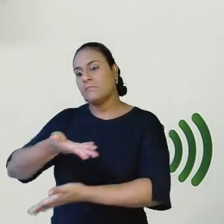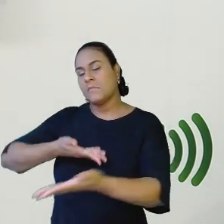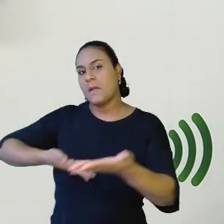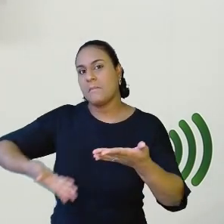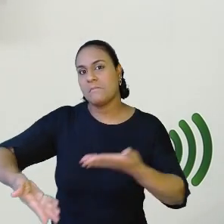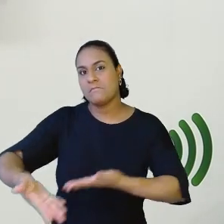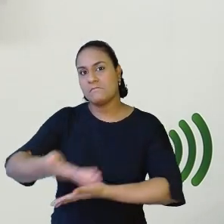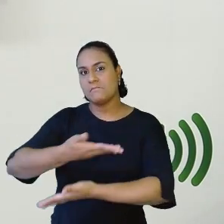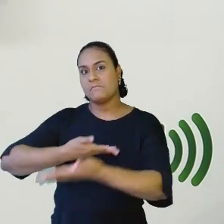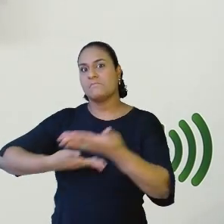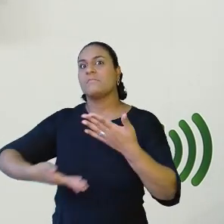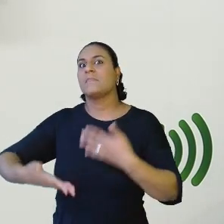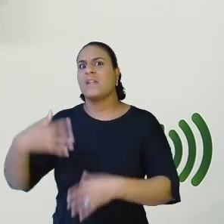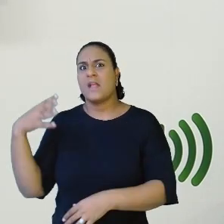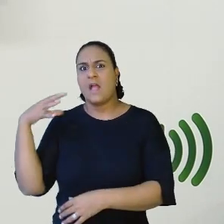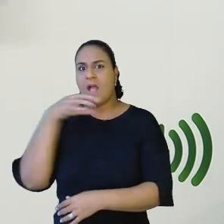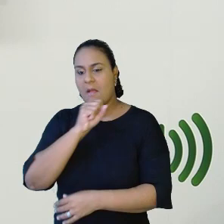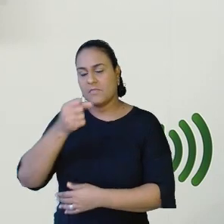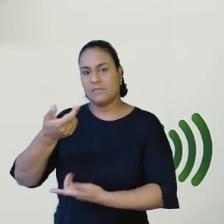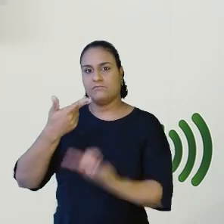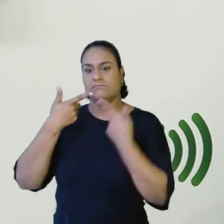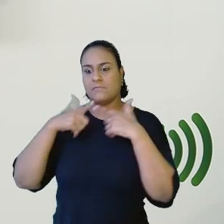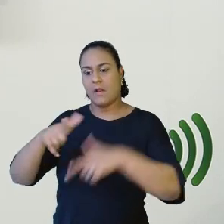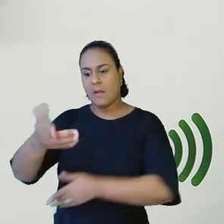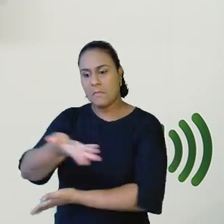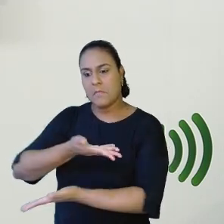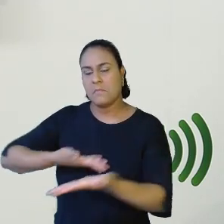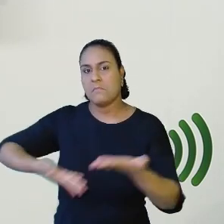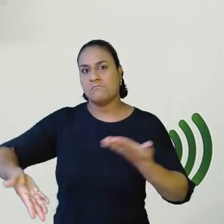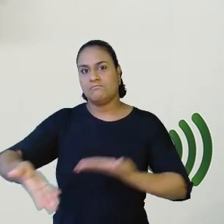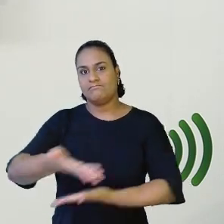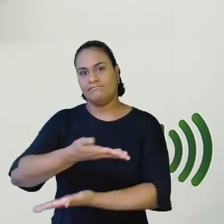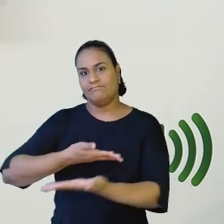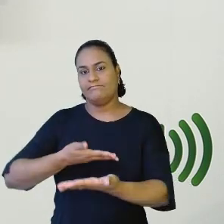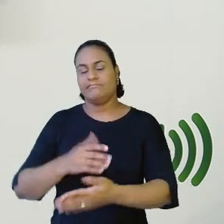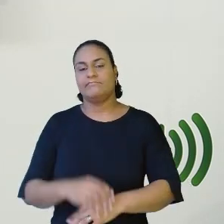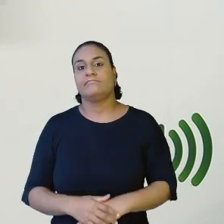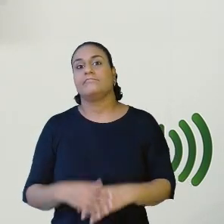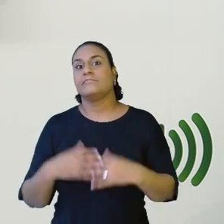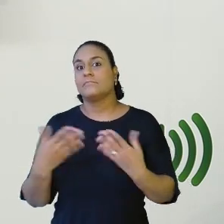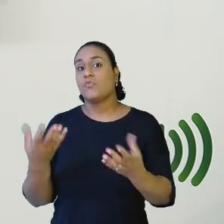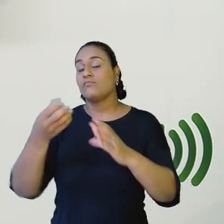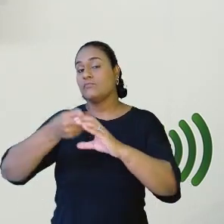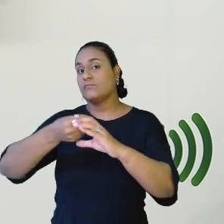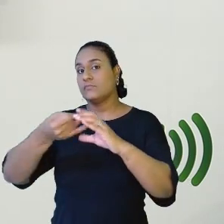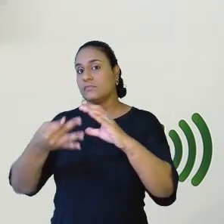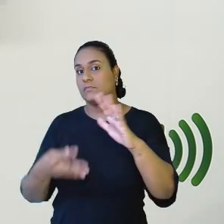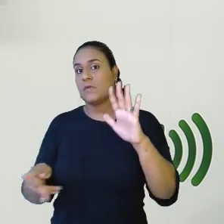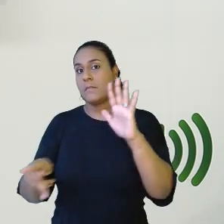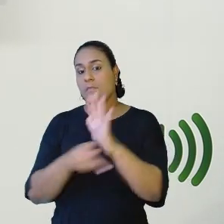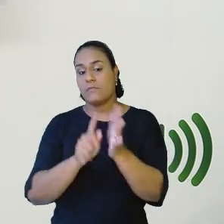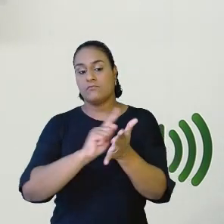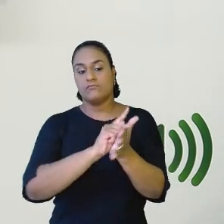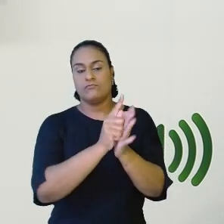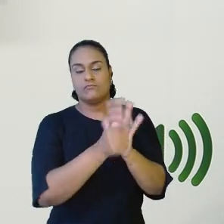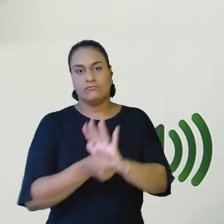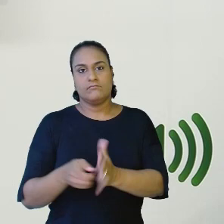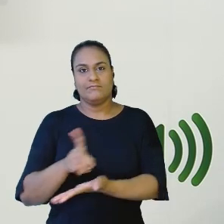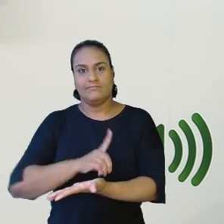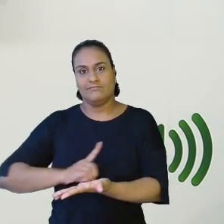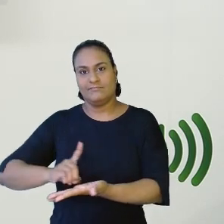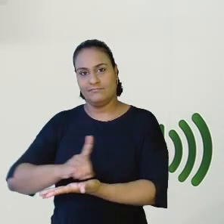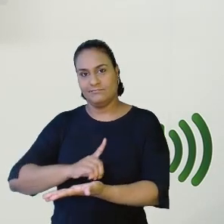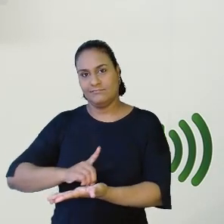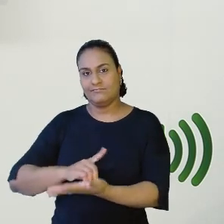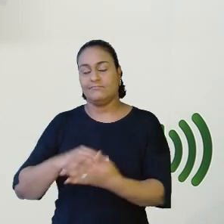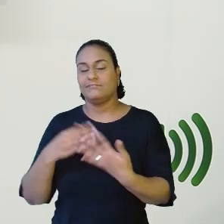respondida instantaneamente. É uma troca, uma interatividade. Então, isso são características dos gêneros digitais. E aí a